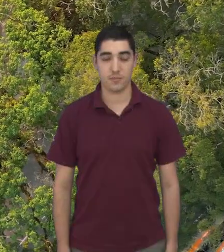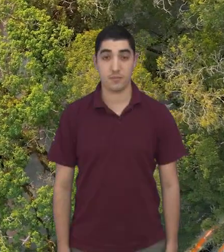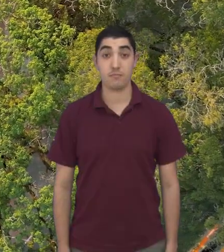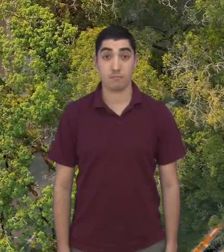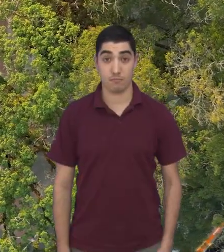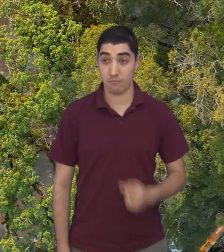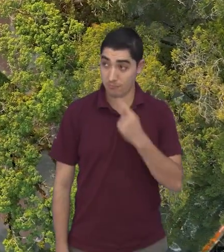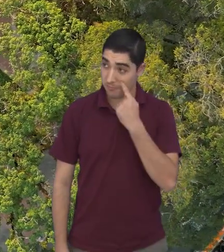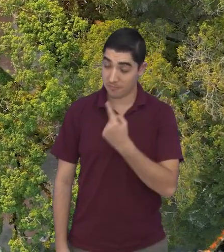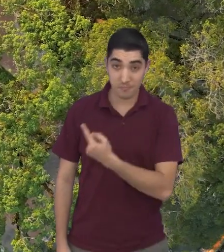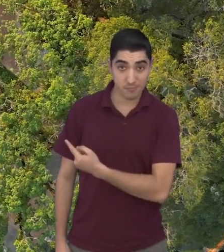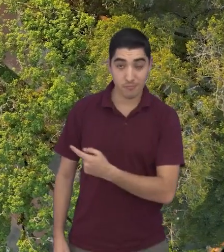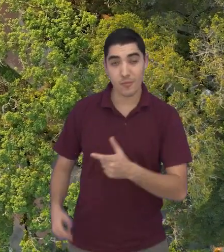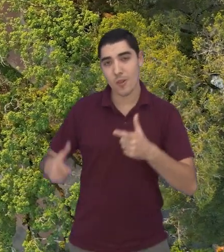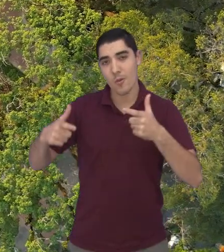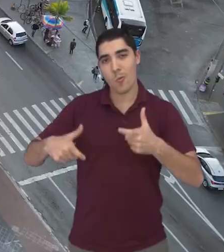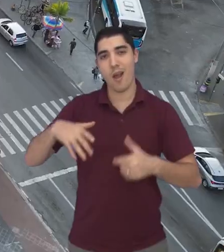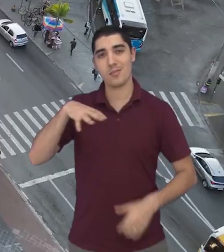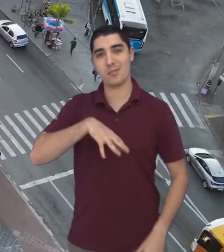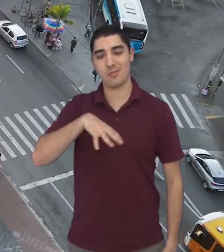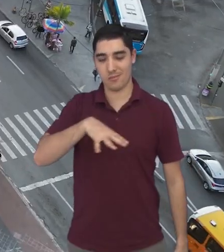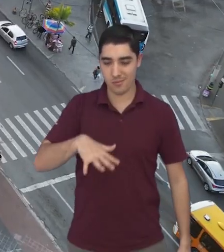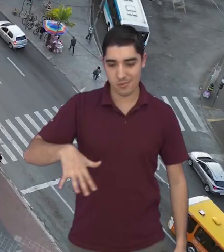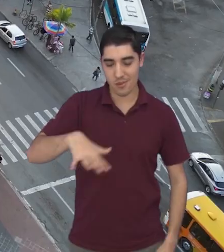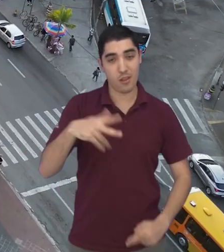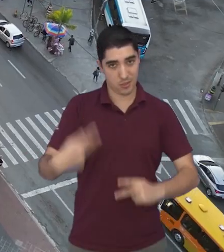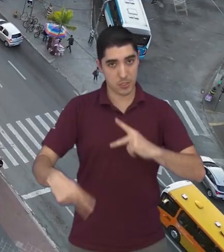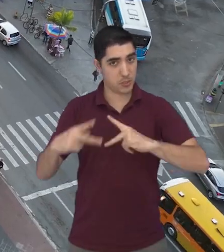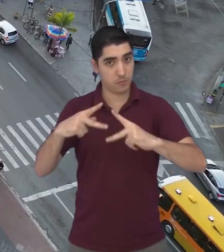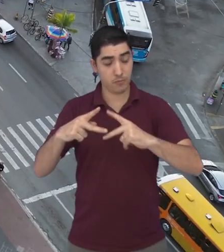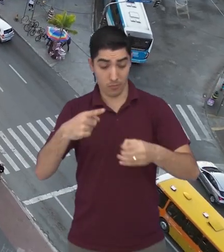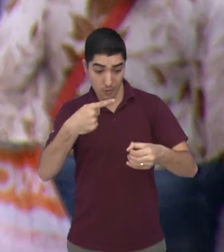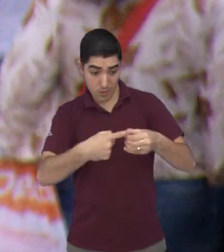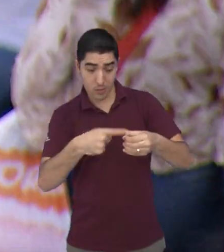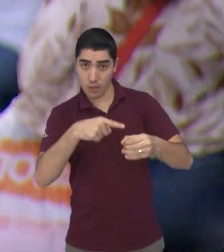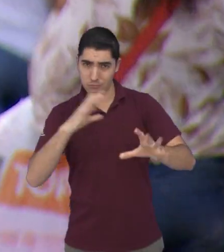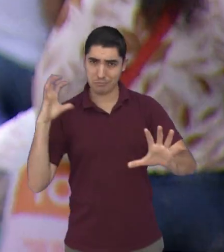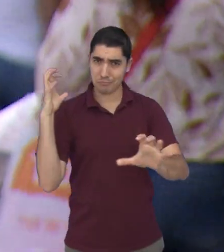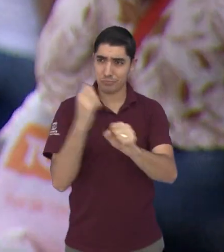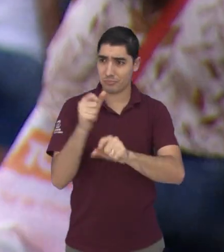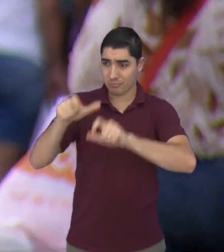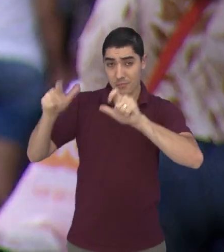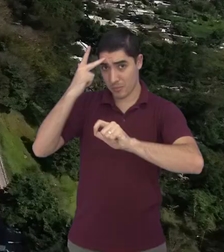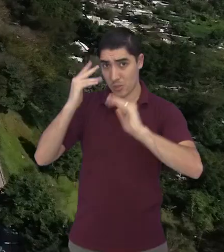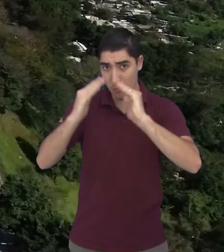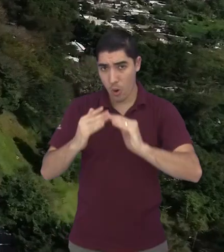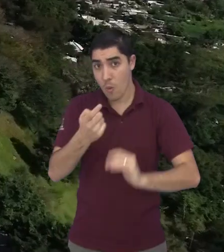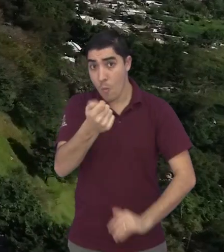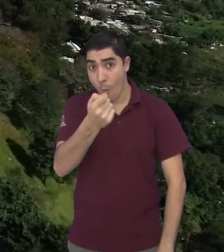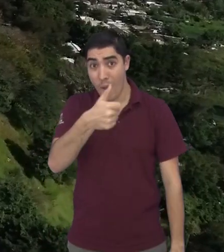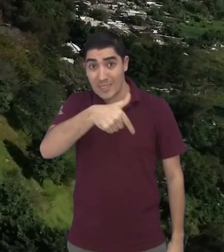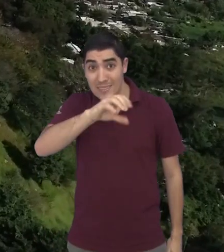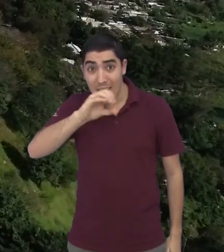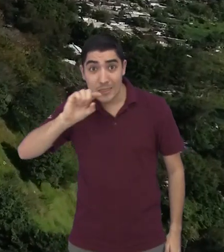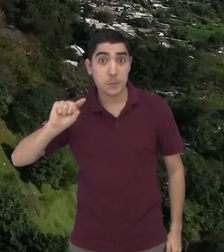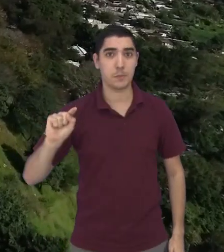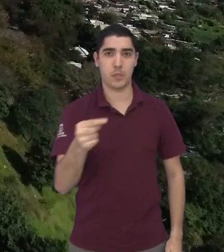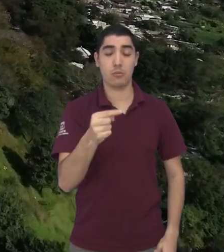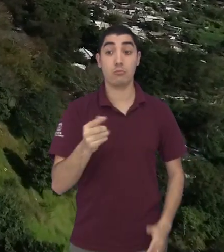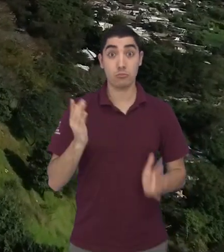Esse é o centro de São José dos Campos, uma cidade com quase 700 mil habitantes e que se